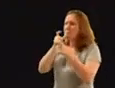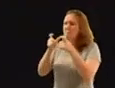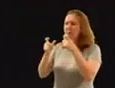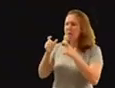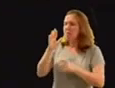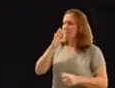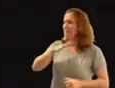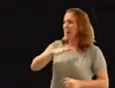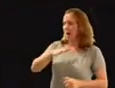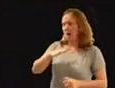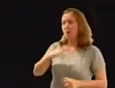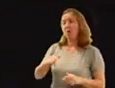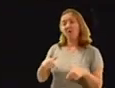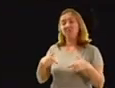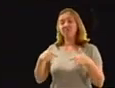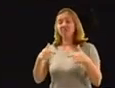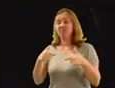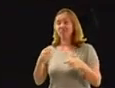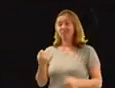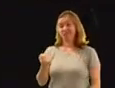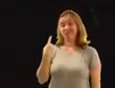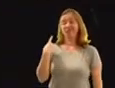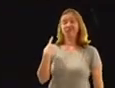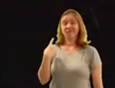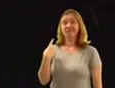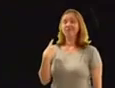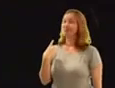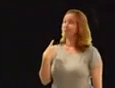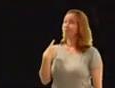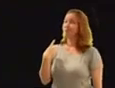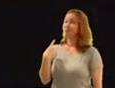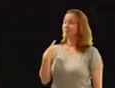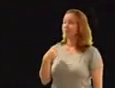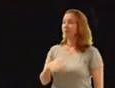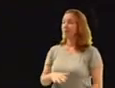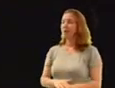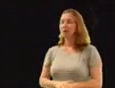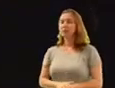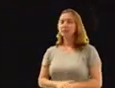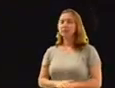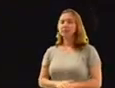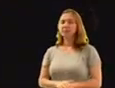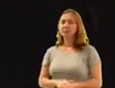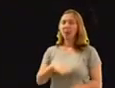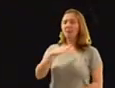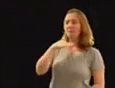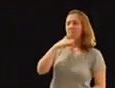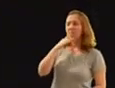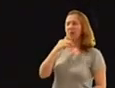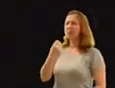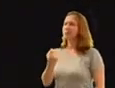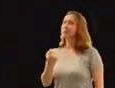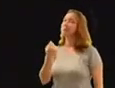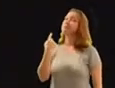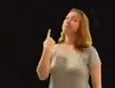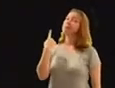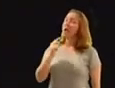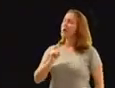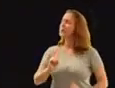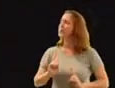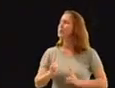Essa é uma pessoa que é fútil demais, que os papos dela tá sempre